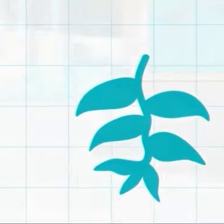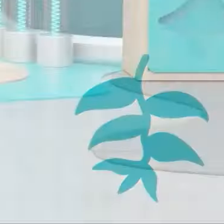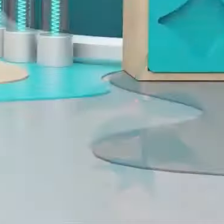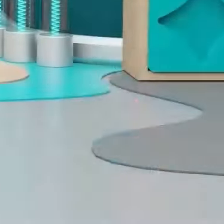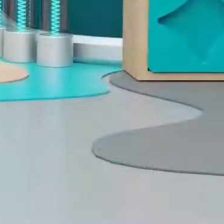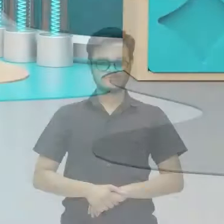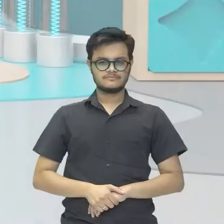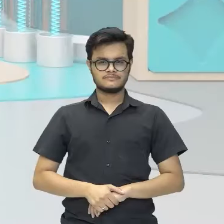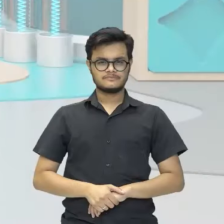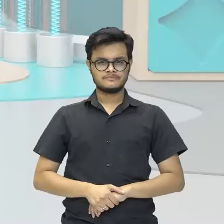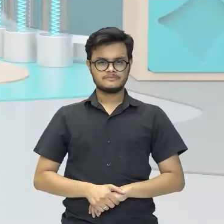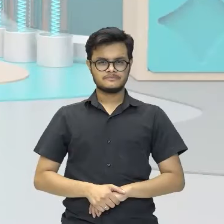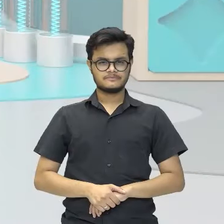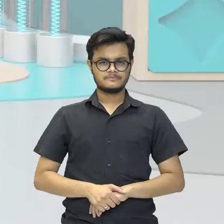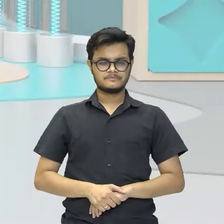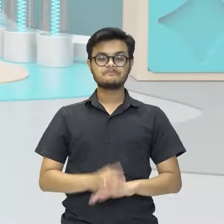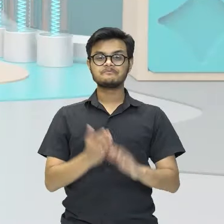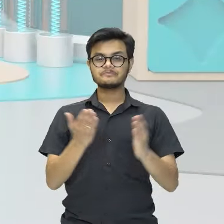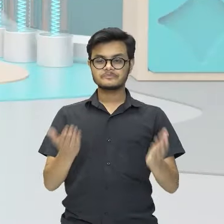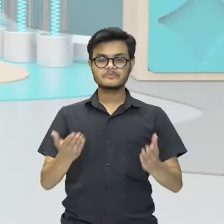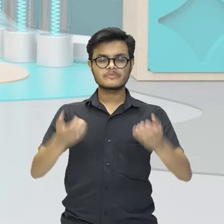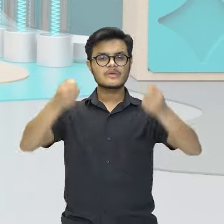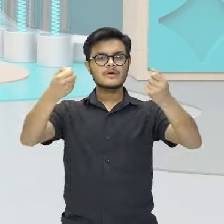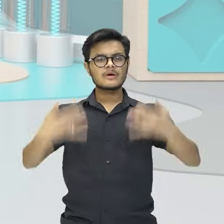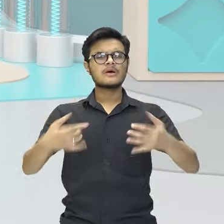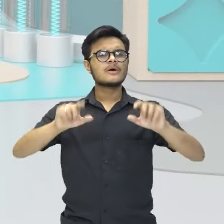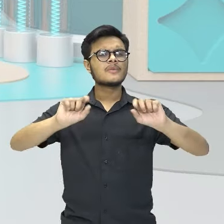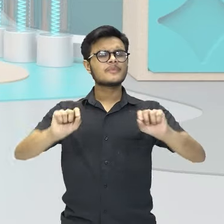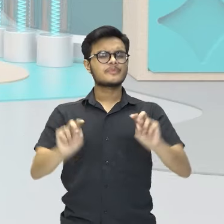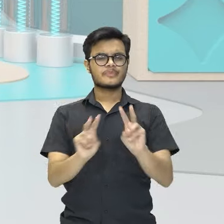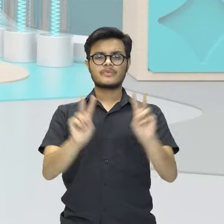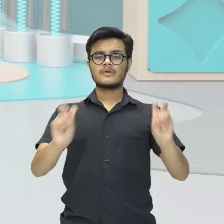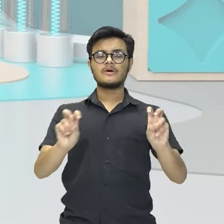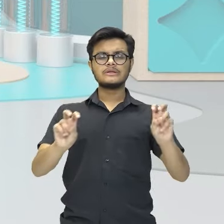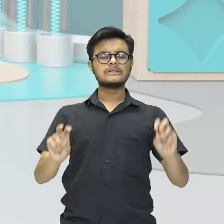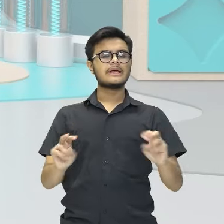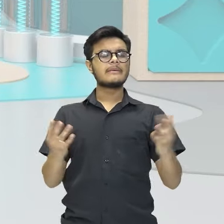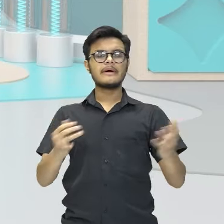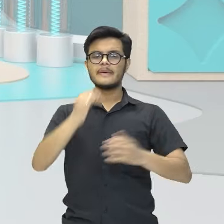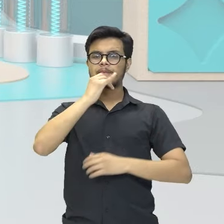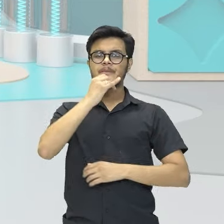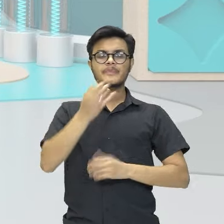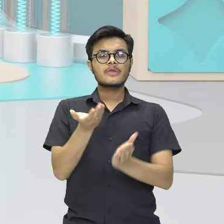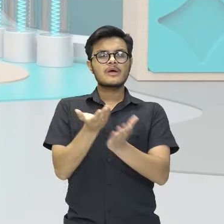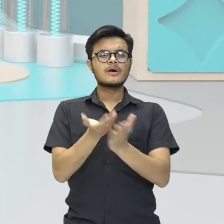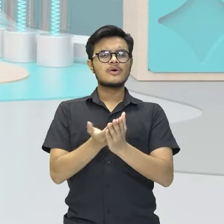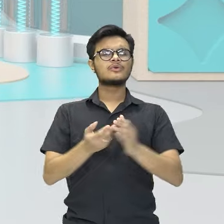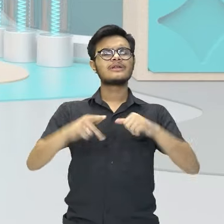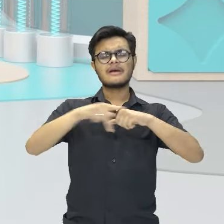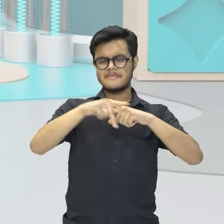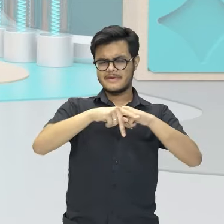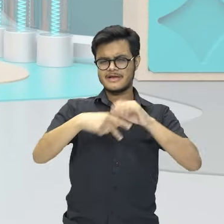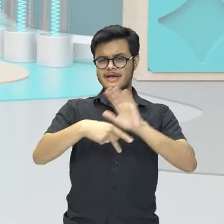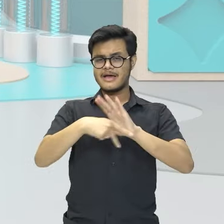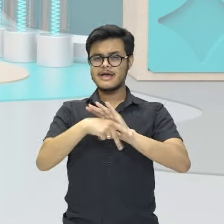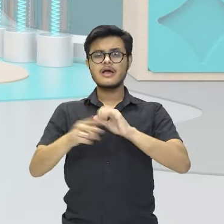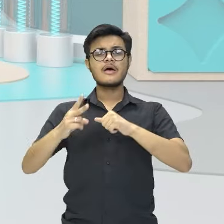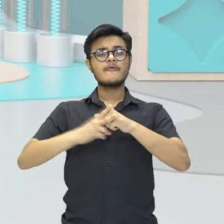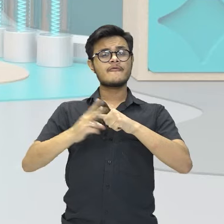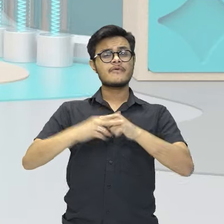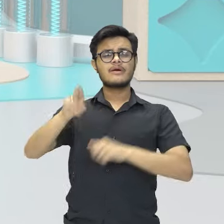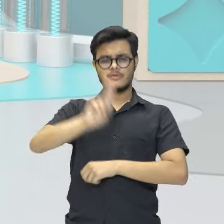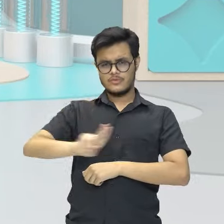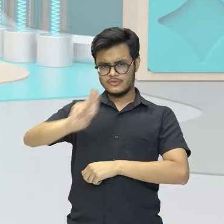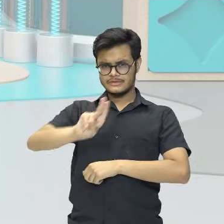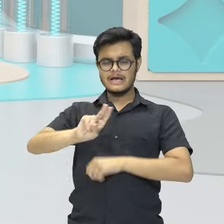aula então pessoal para que nós possamos falar sobre a questão ah da da predicação verbal e dos